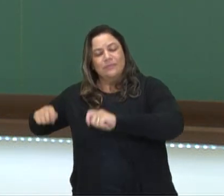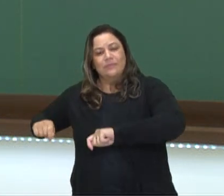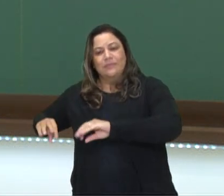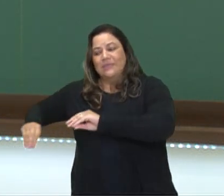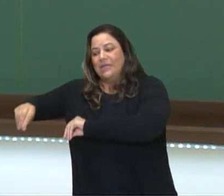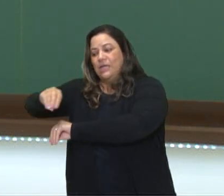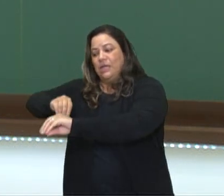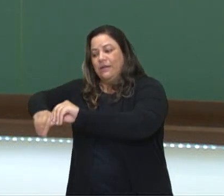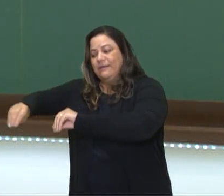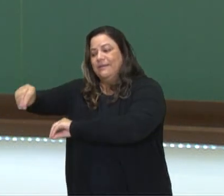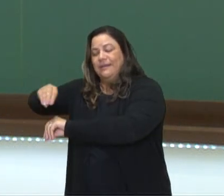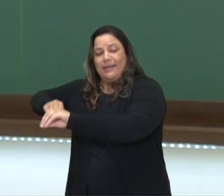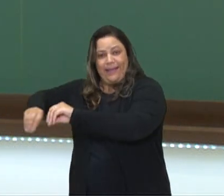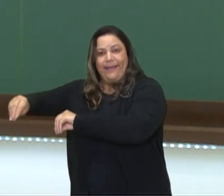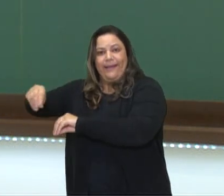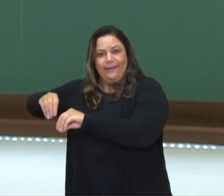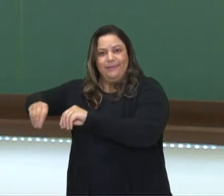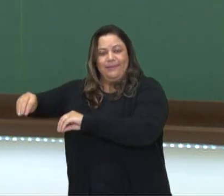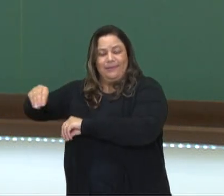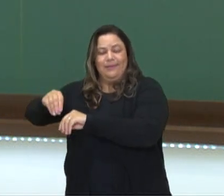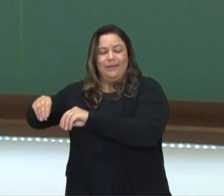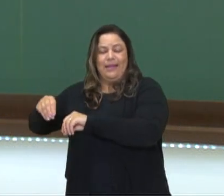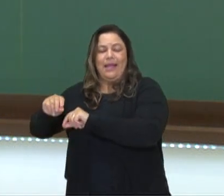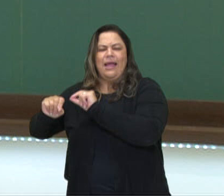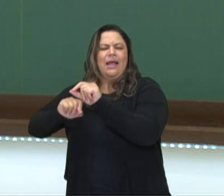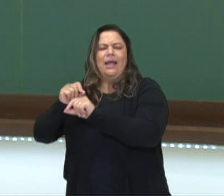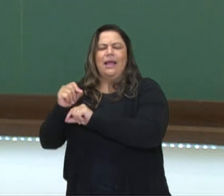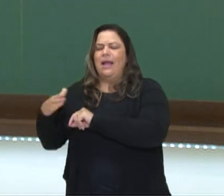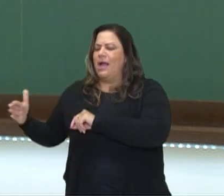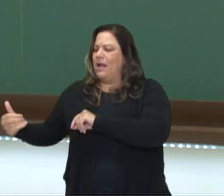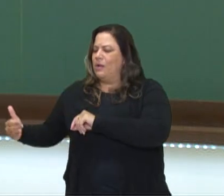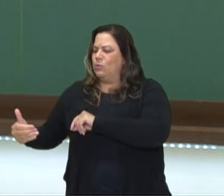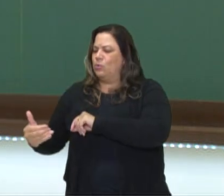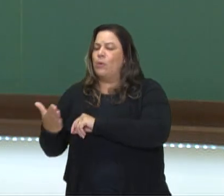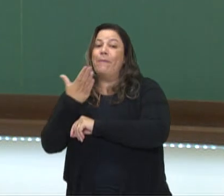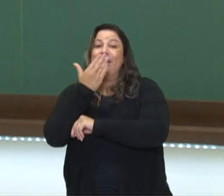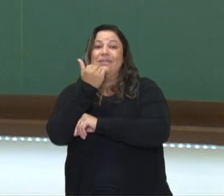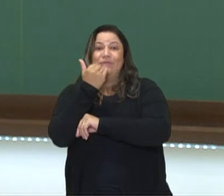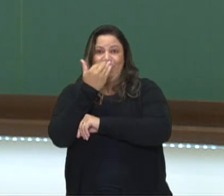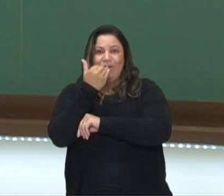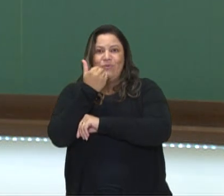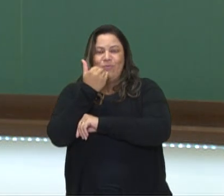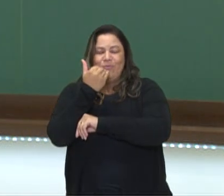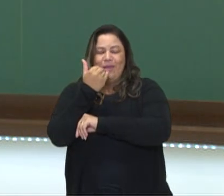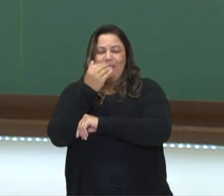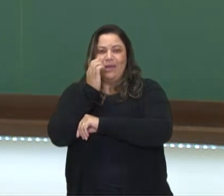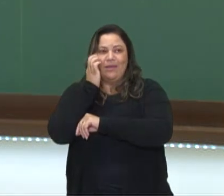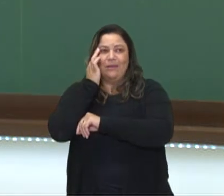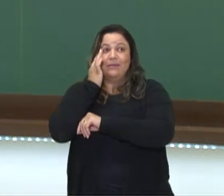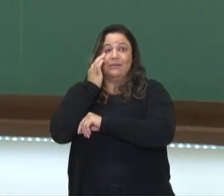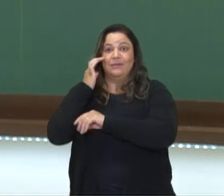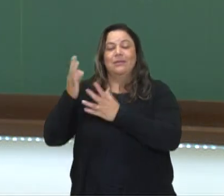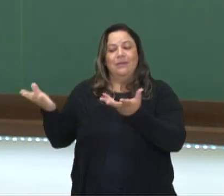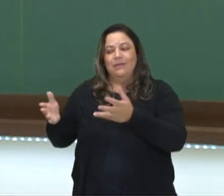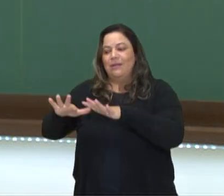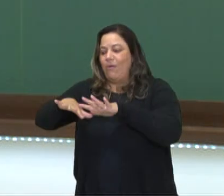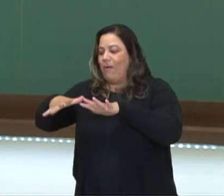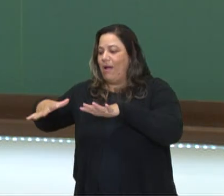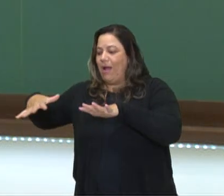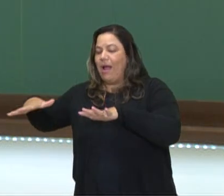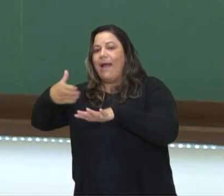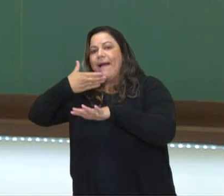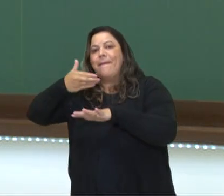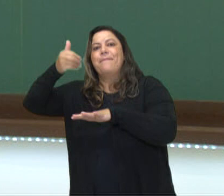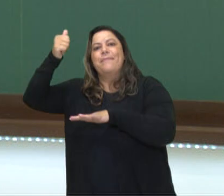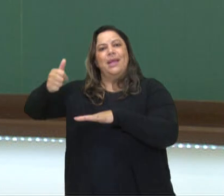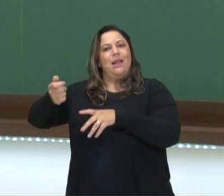superfície. E esses nutrientes servindo de alimentos para quem? Para os peixes, fazendo com que esta área se torne uma das mais pisciosas, uma